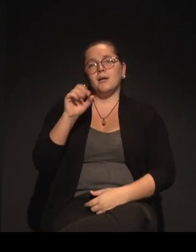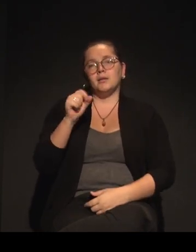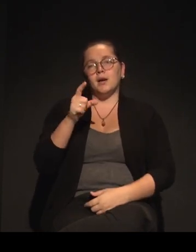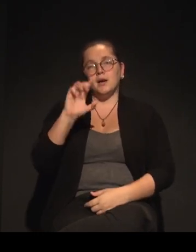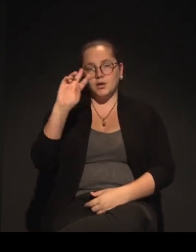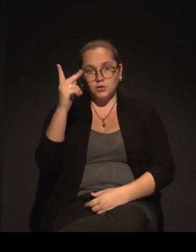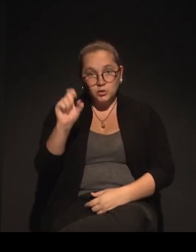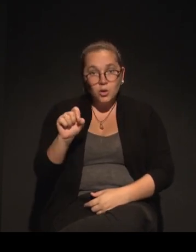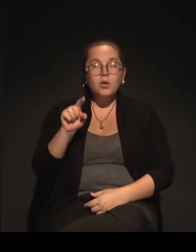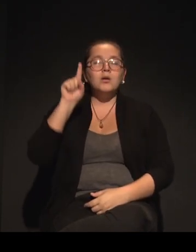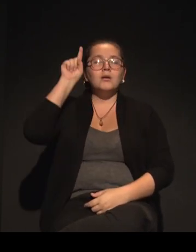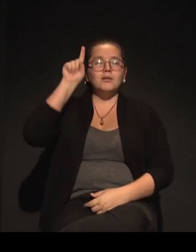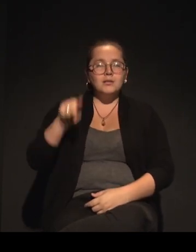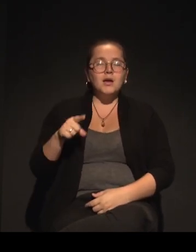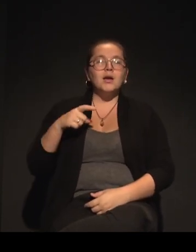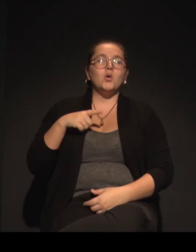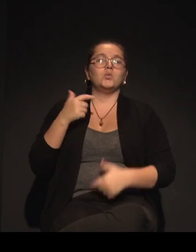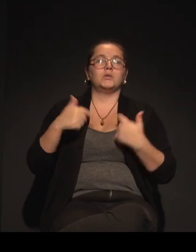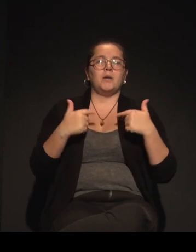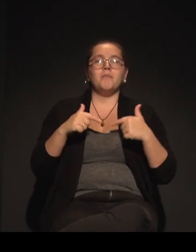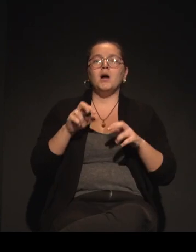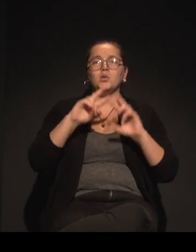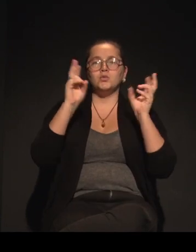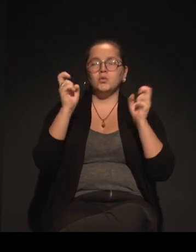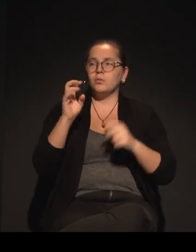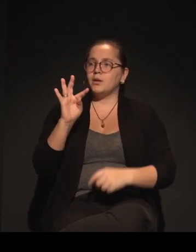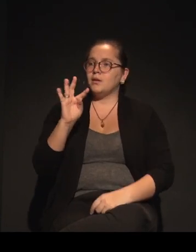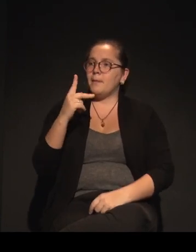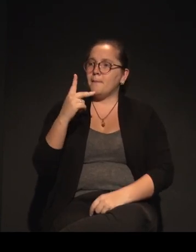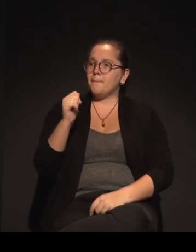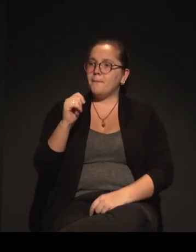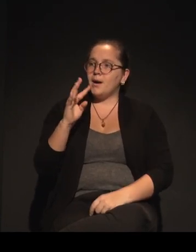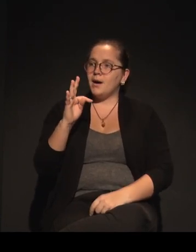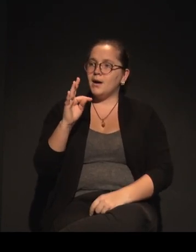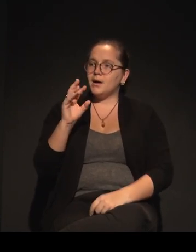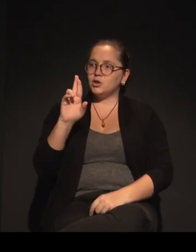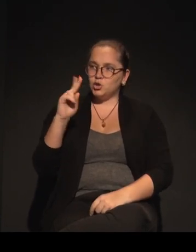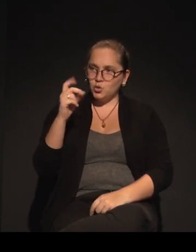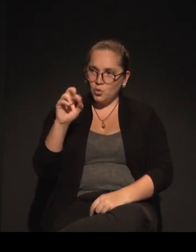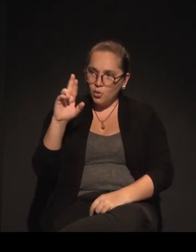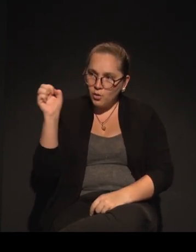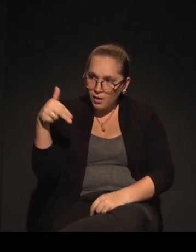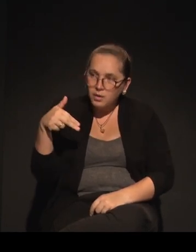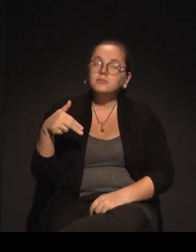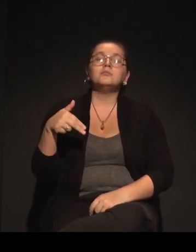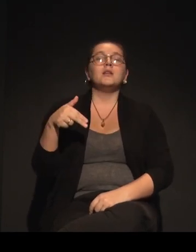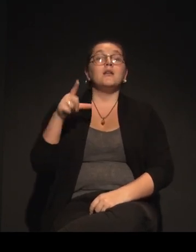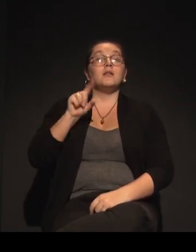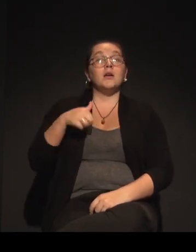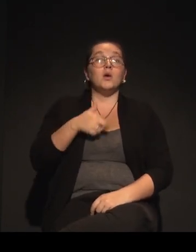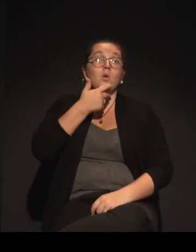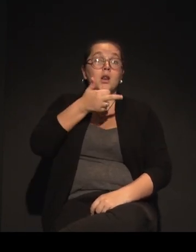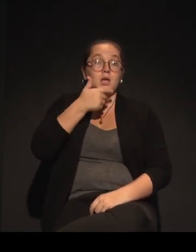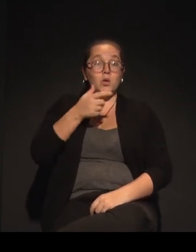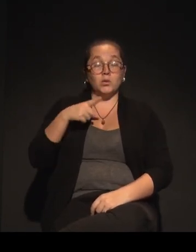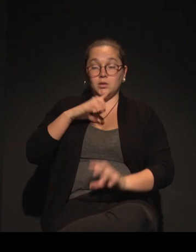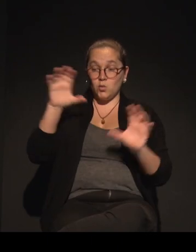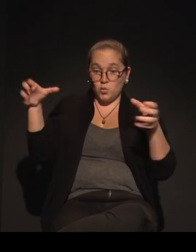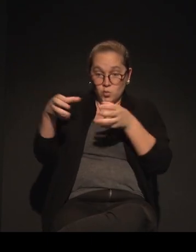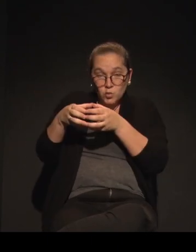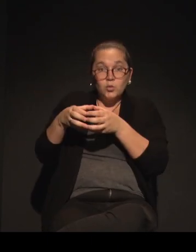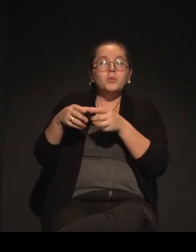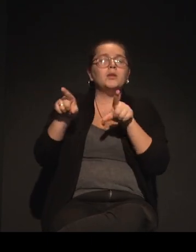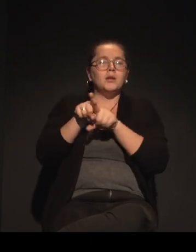o partizan néon onde o jovem preocupado com a questão da língua formamos um grupo chamado